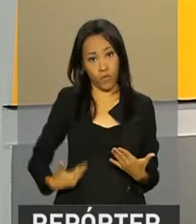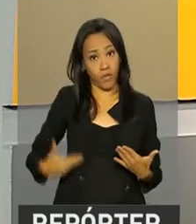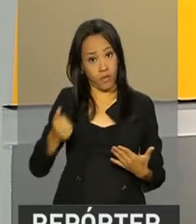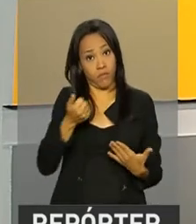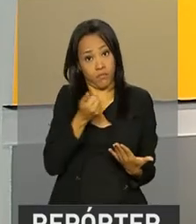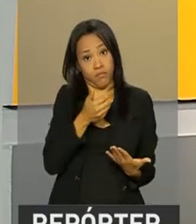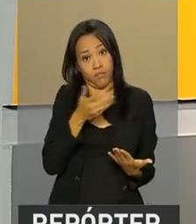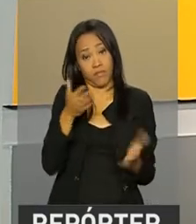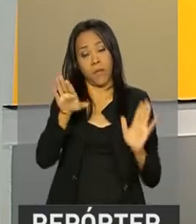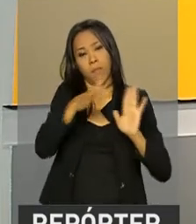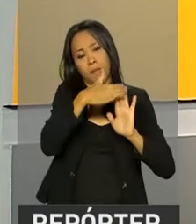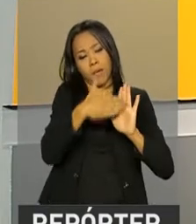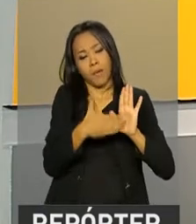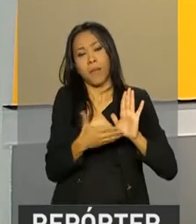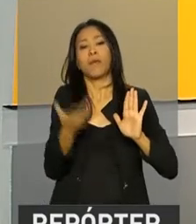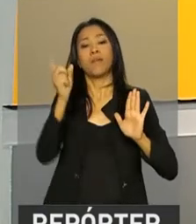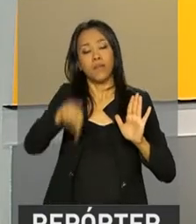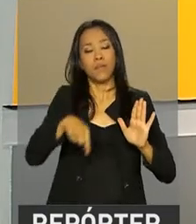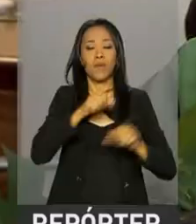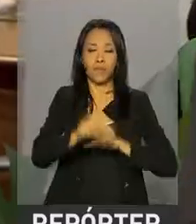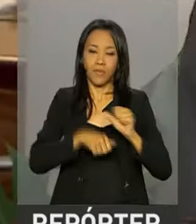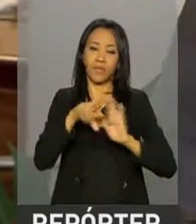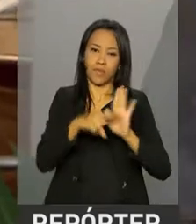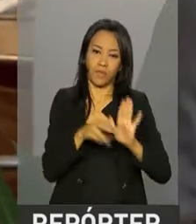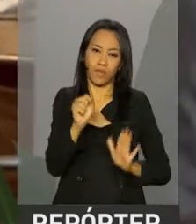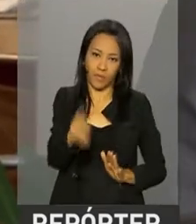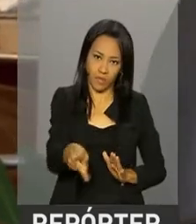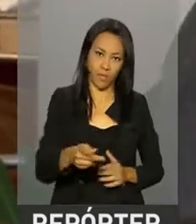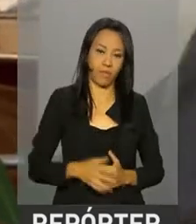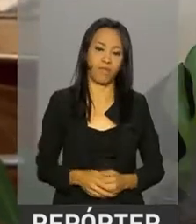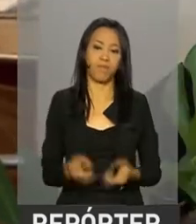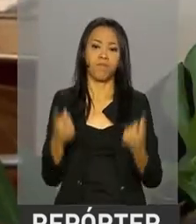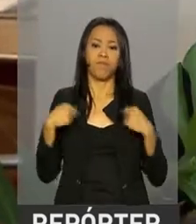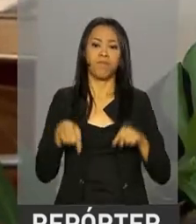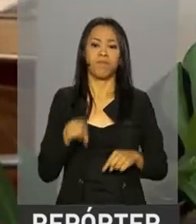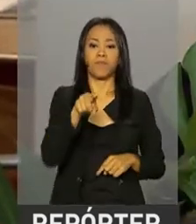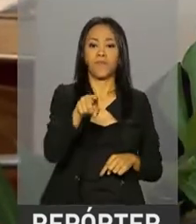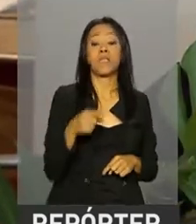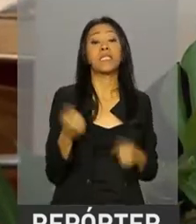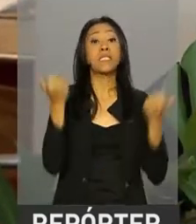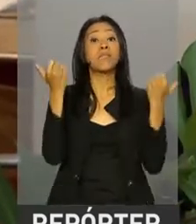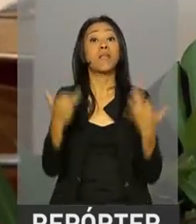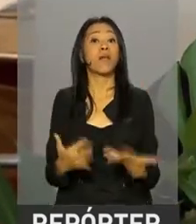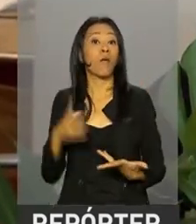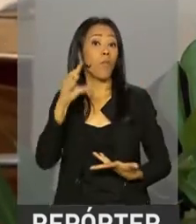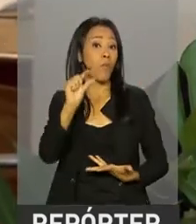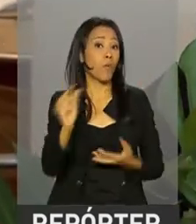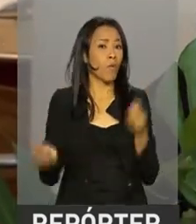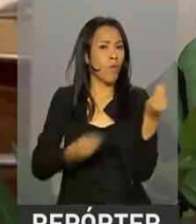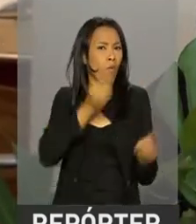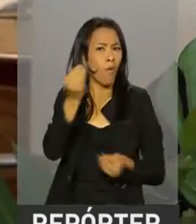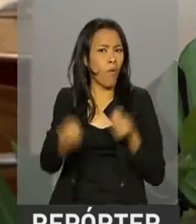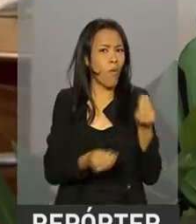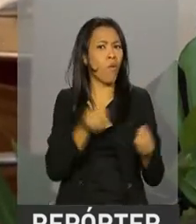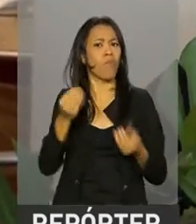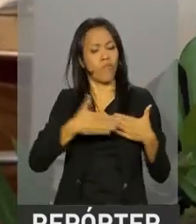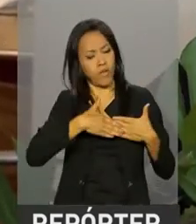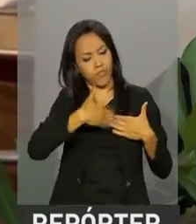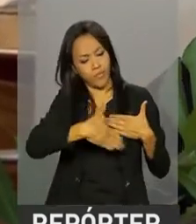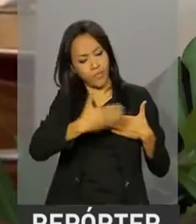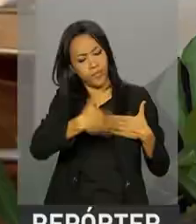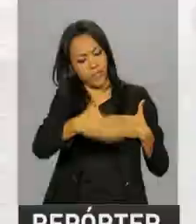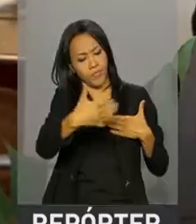elas a reforma da previdência para explicar um pouco como caminhou a reforma da previdência